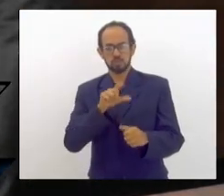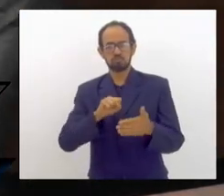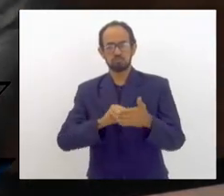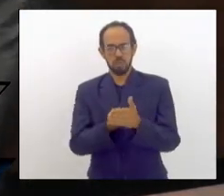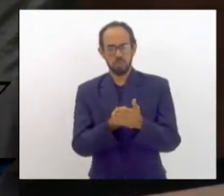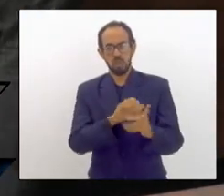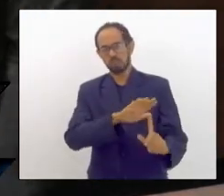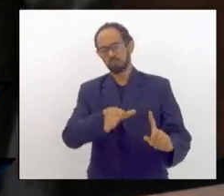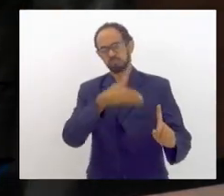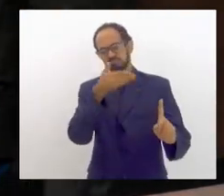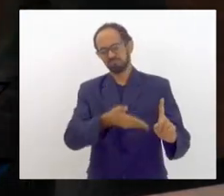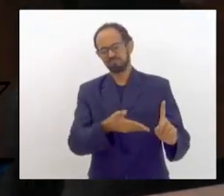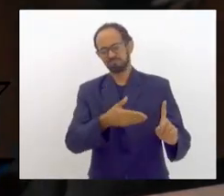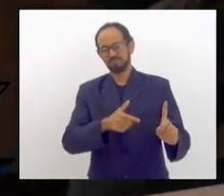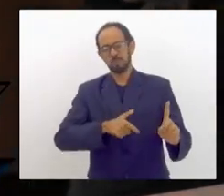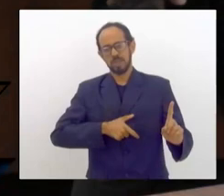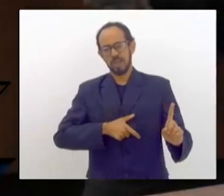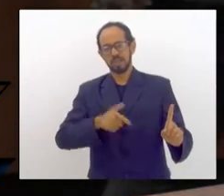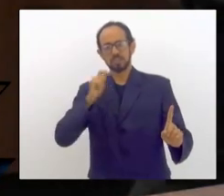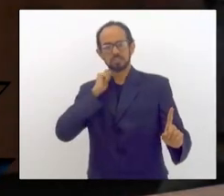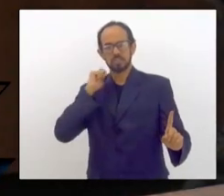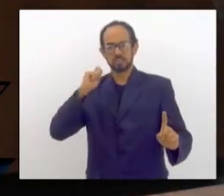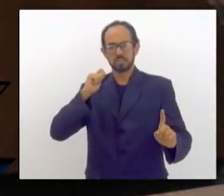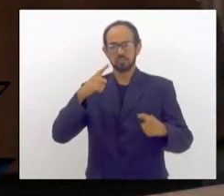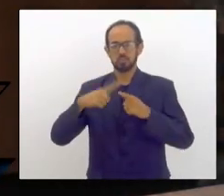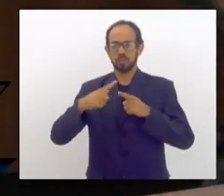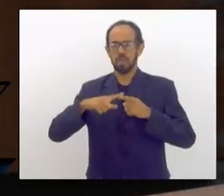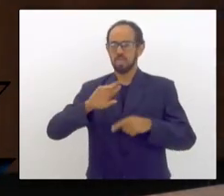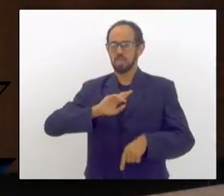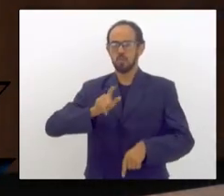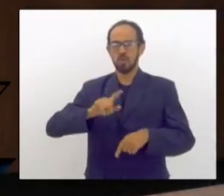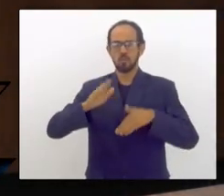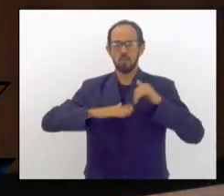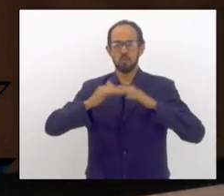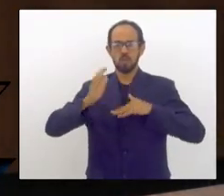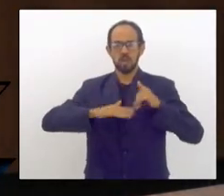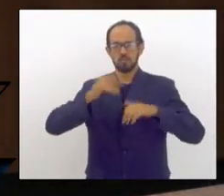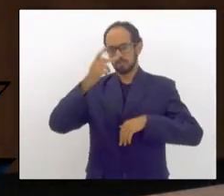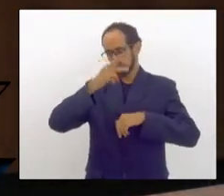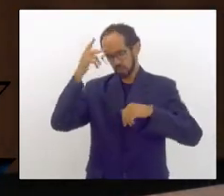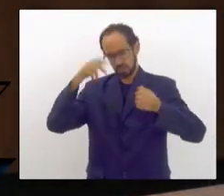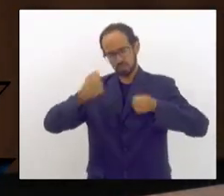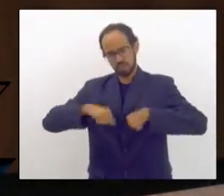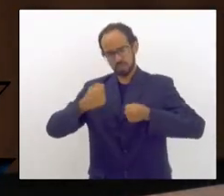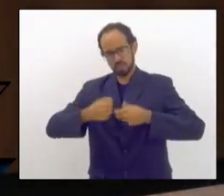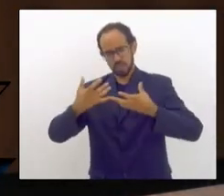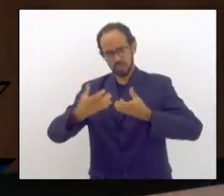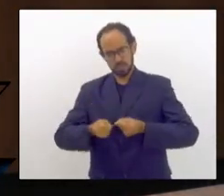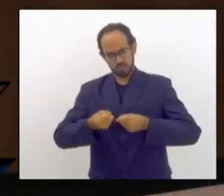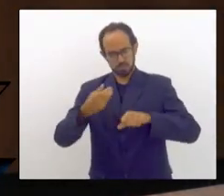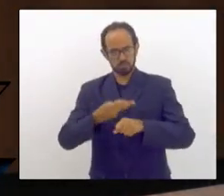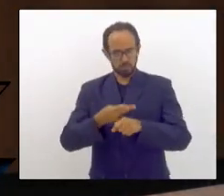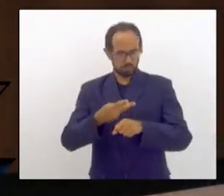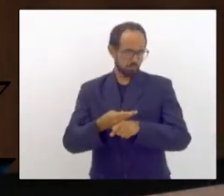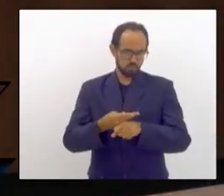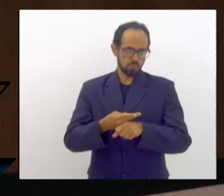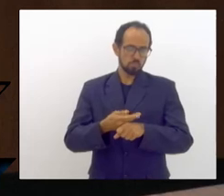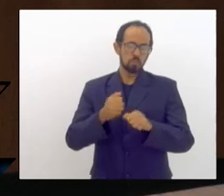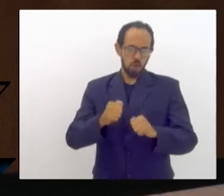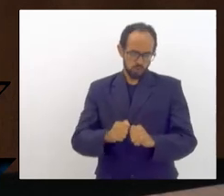Tiradentes, até porque, como eu disse, não é qualquer pessoa que deveria receber essa medalha. Estamos falando